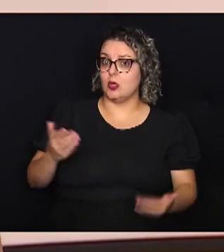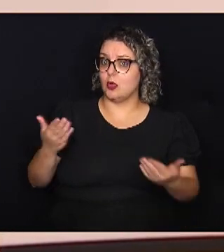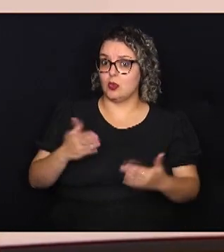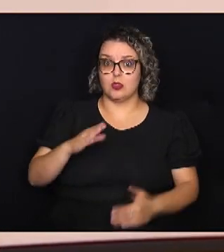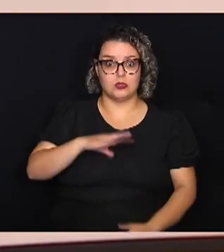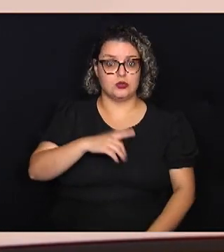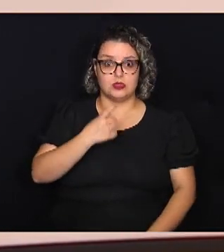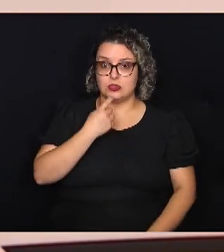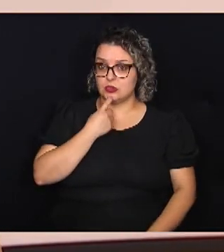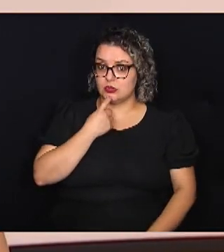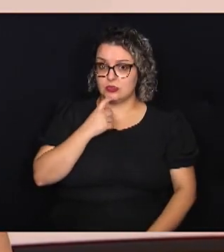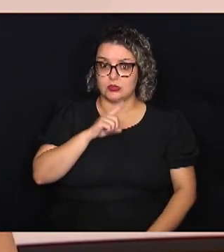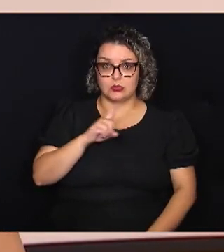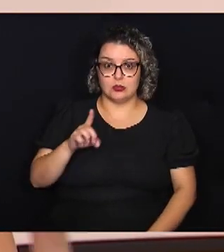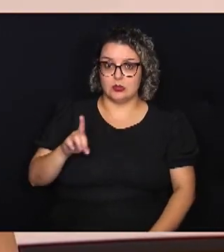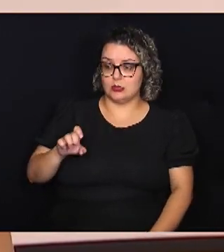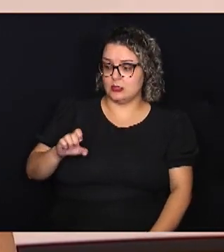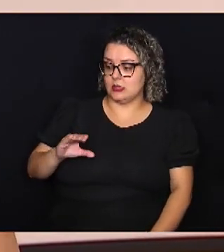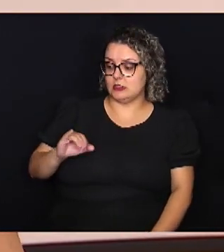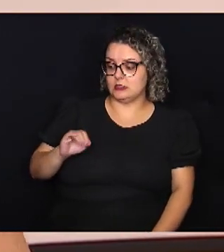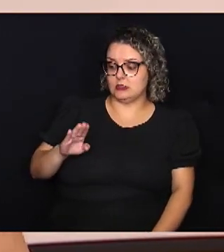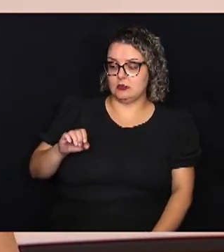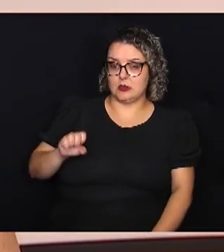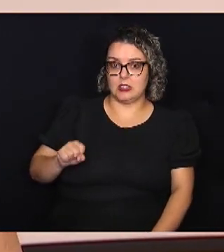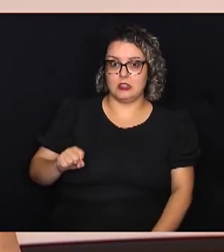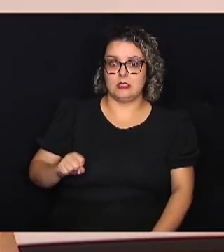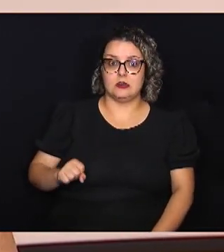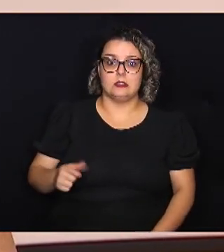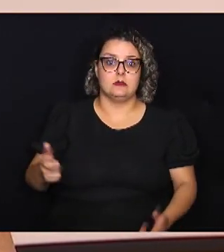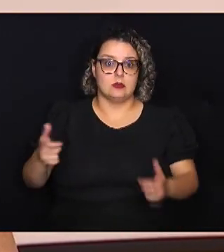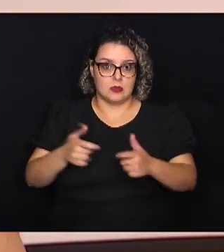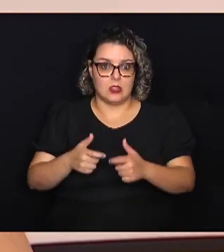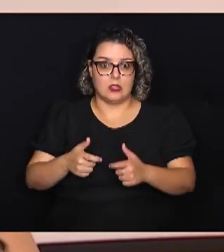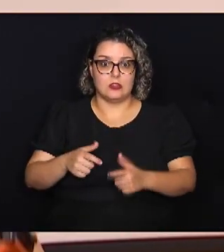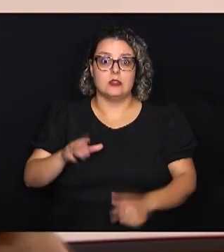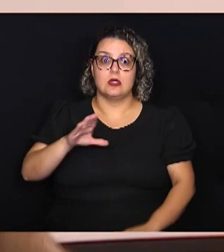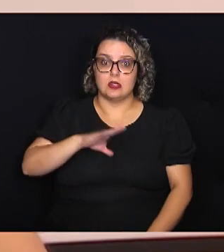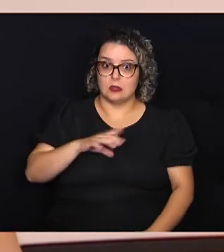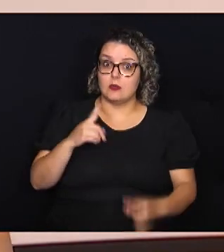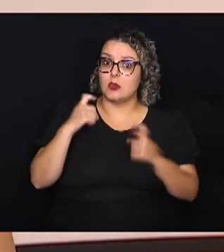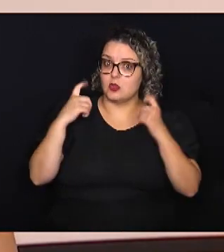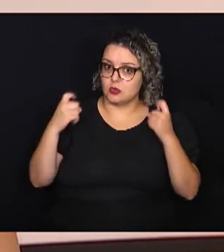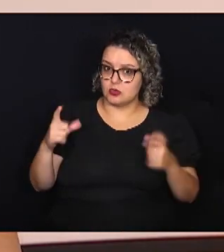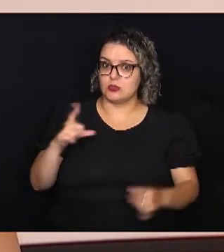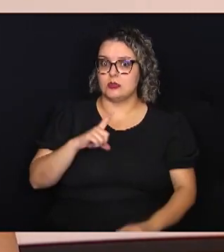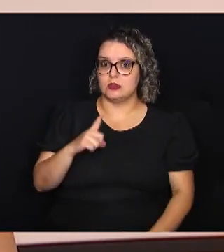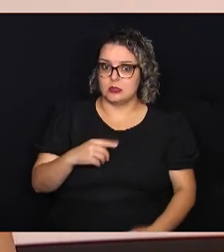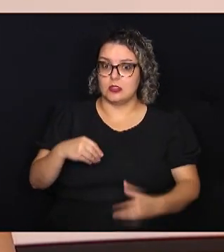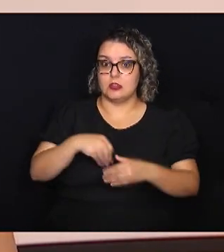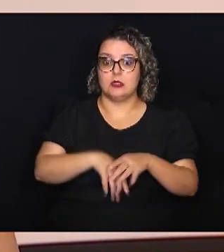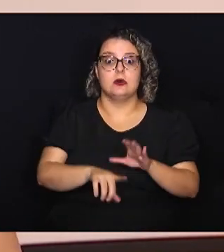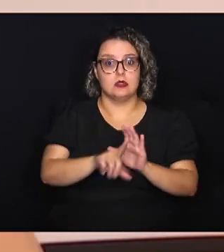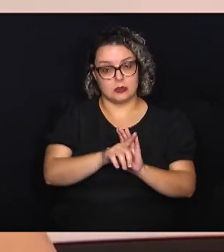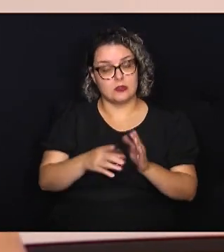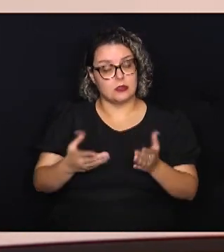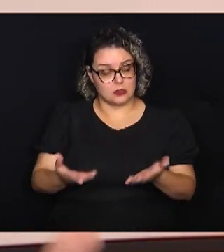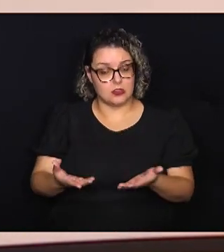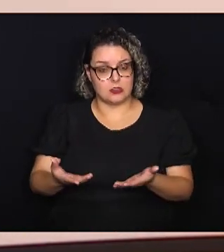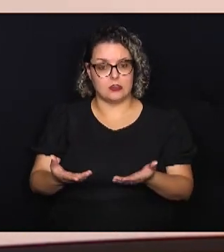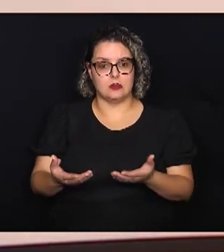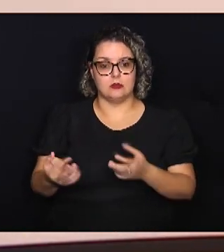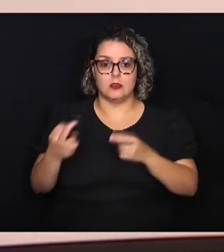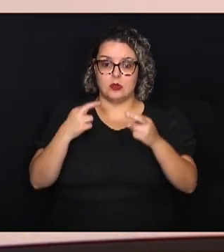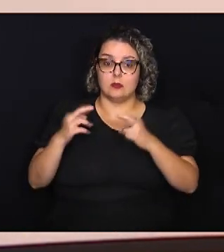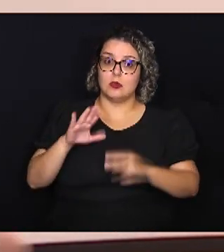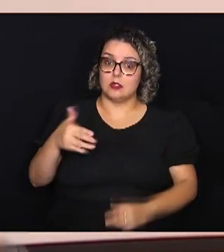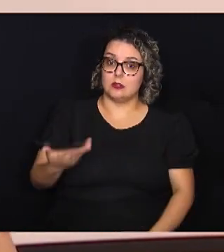uma cidade com decibéis baixos, é uma cidade que já tem barulho, então isso tem que ser levado em consideração, e isso está na lei para ser levado em consideração, só que na hora que a